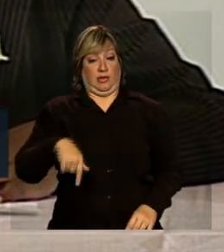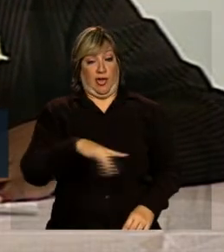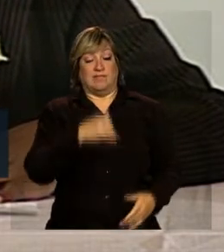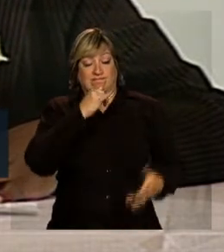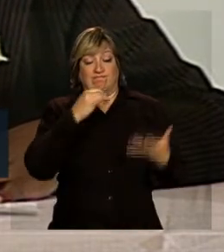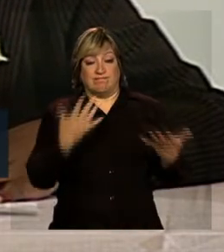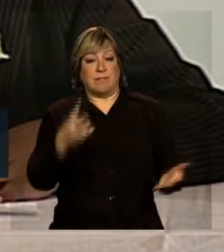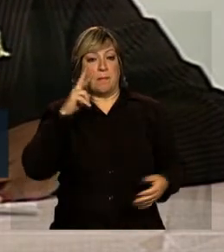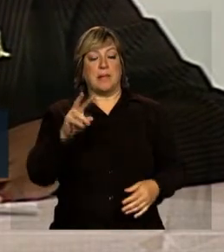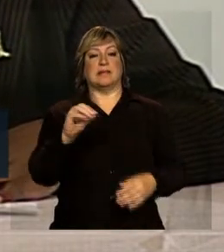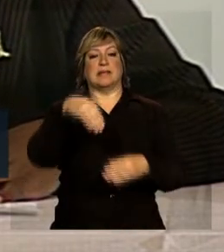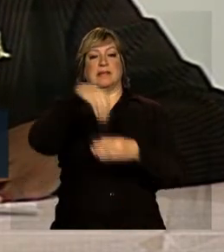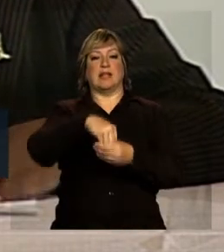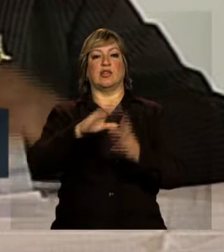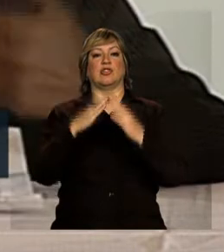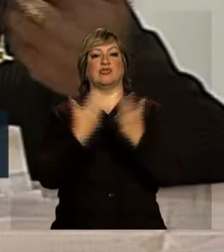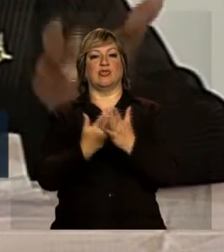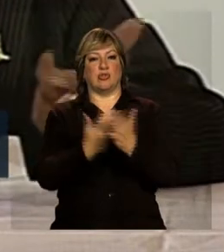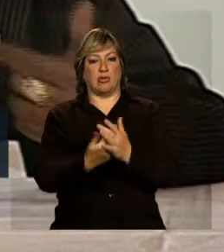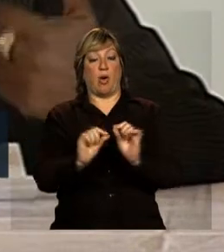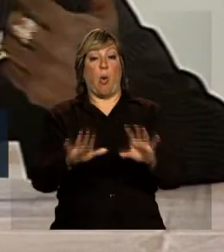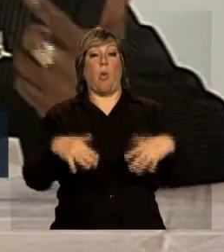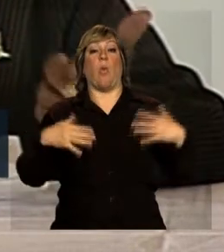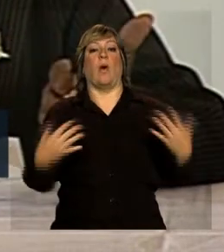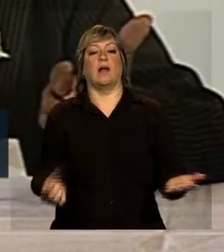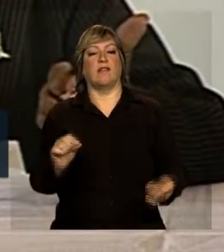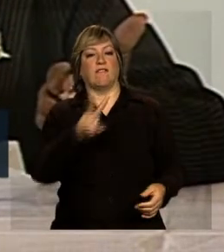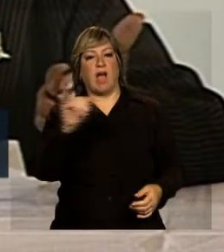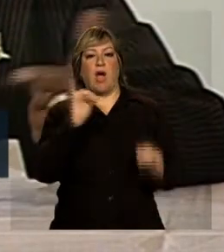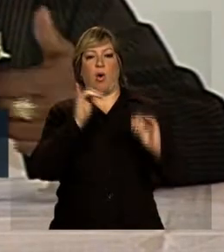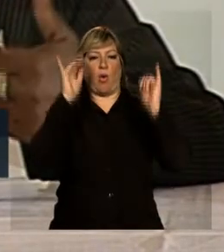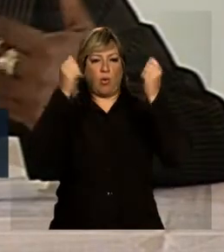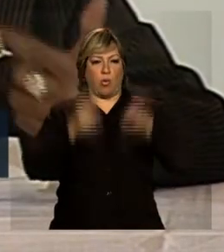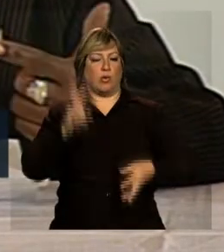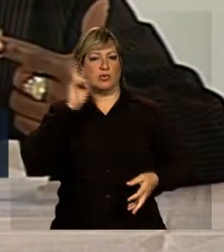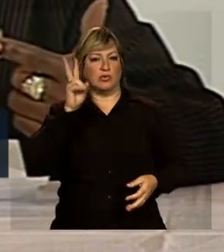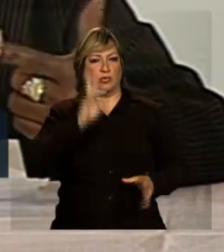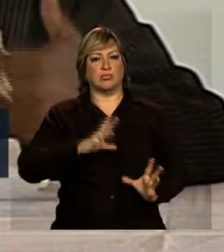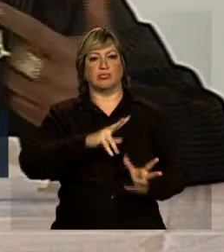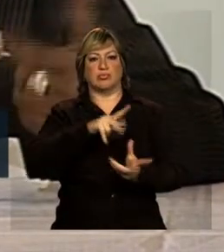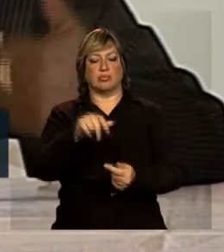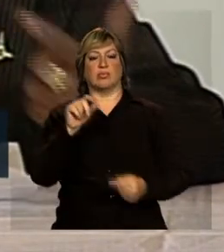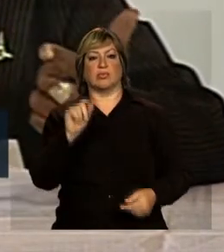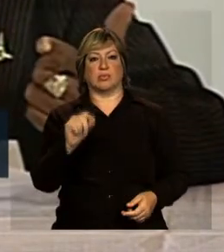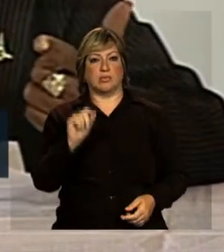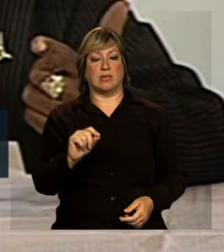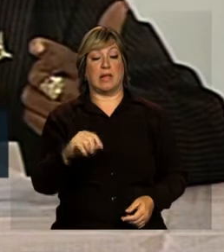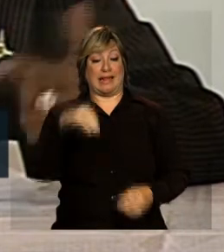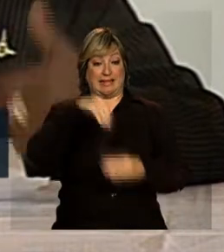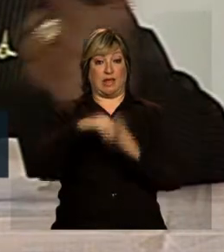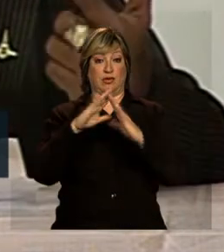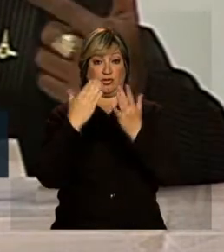isso muito nas escolas. Quando se vai contar a história do mundo, a gente, nas escolas